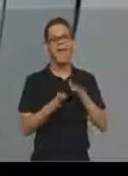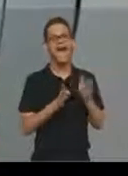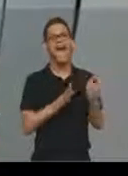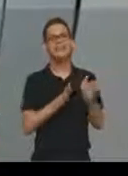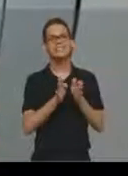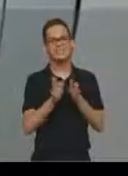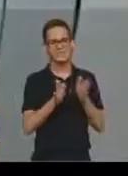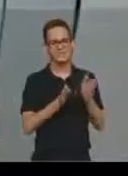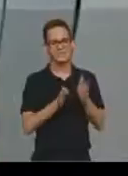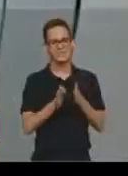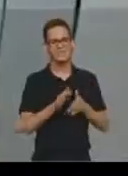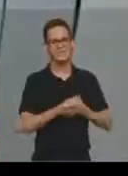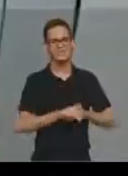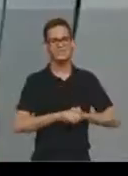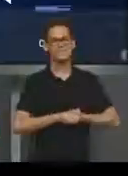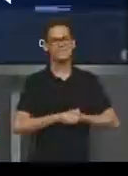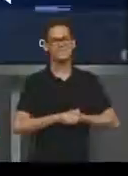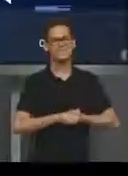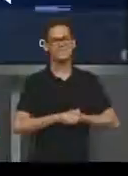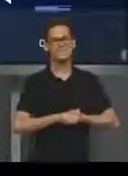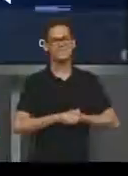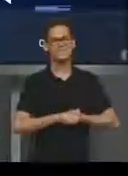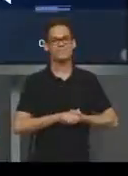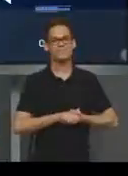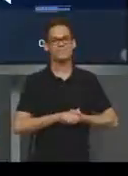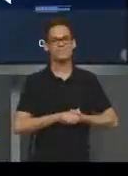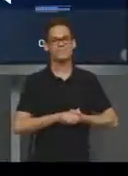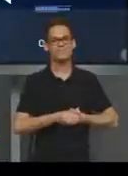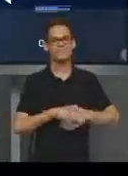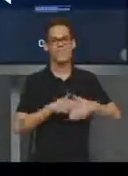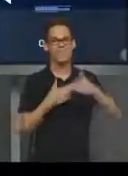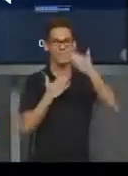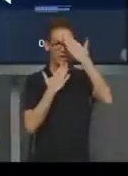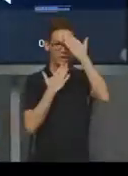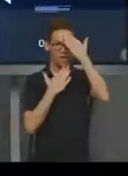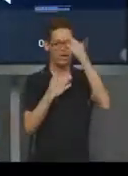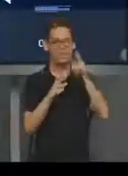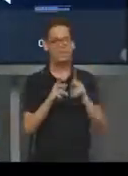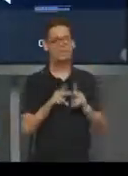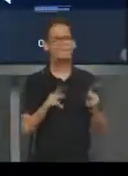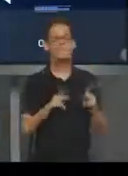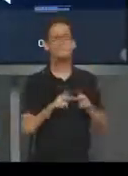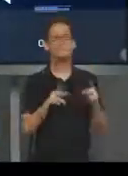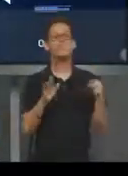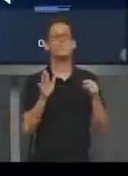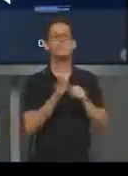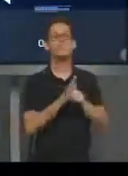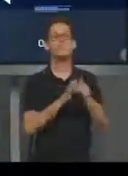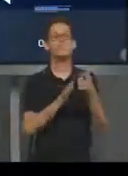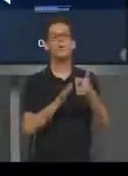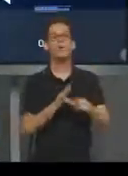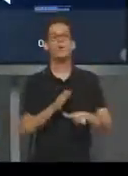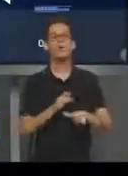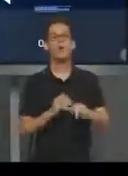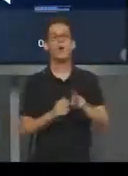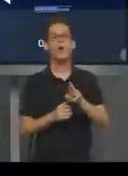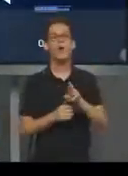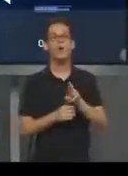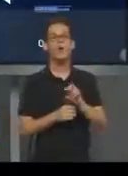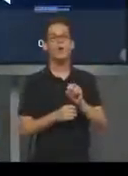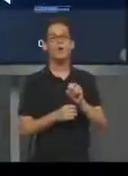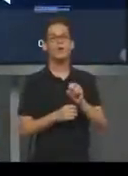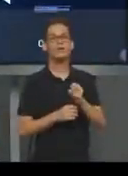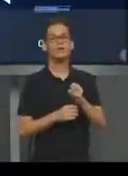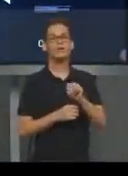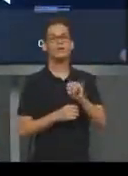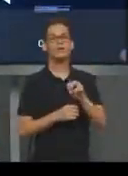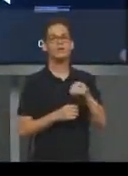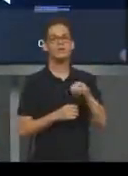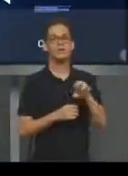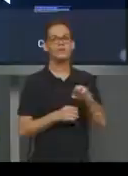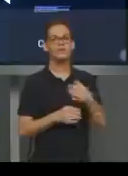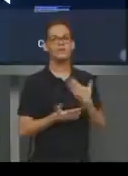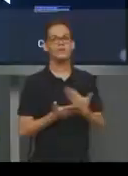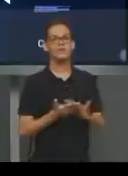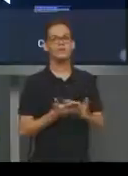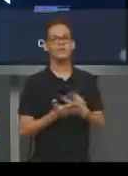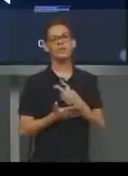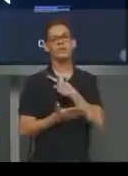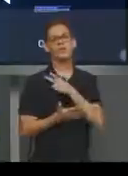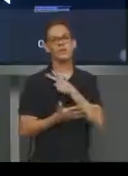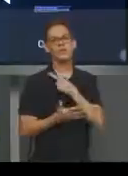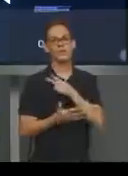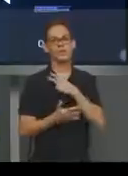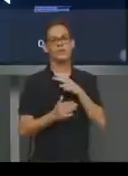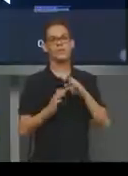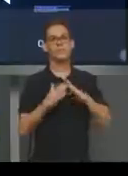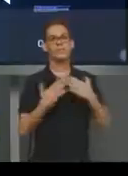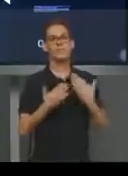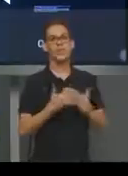né? Obrigada, professora Viviane. A nossa próxima dúvida é da Rosiane dos Santos, ela é estudante do 2º ano da